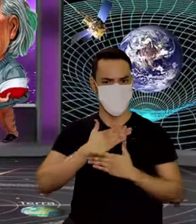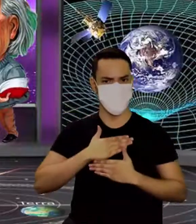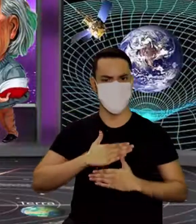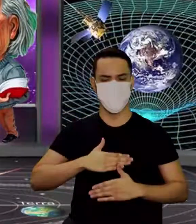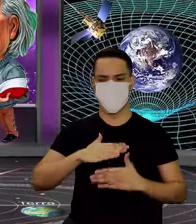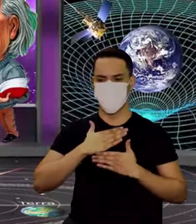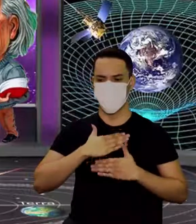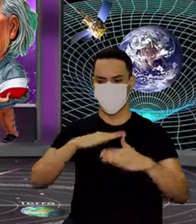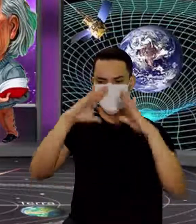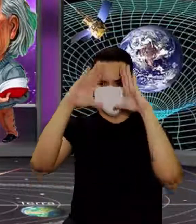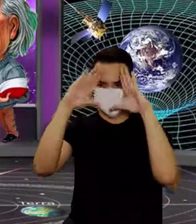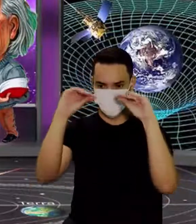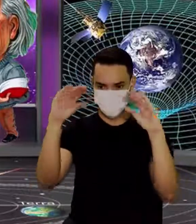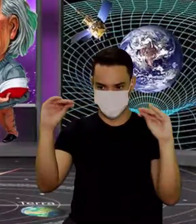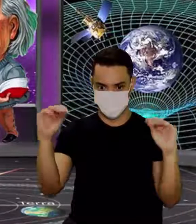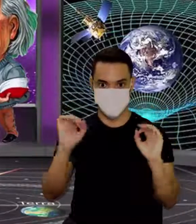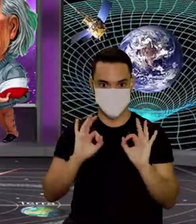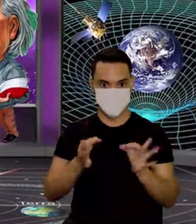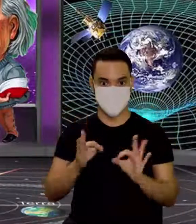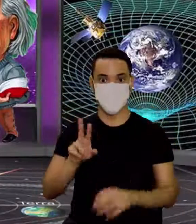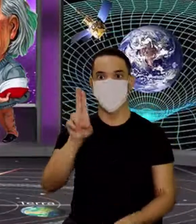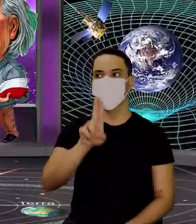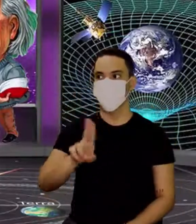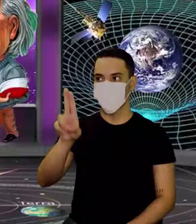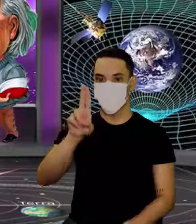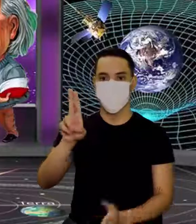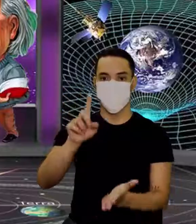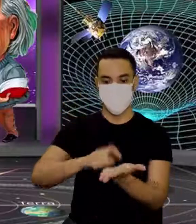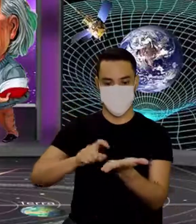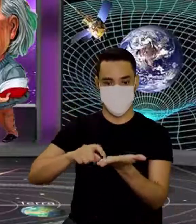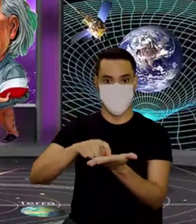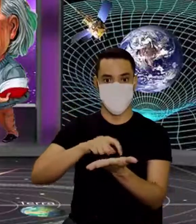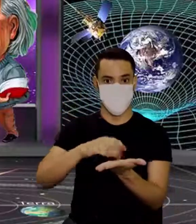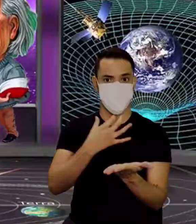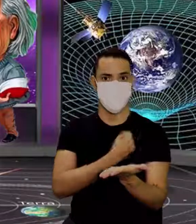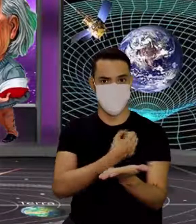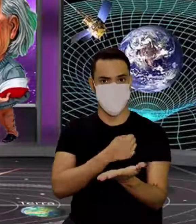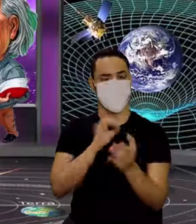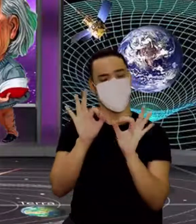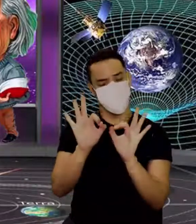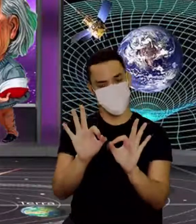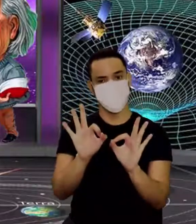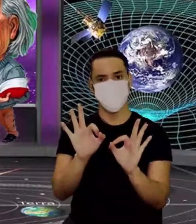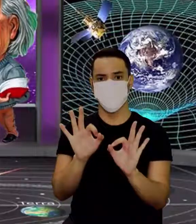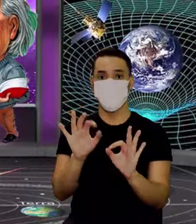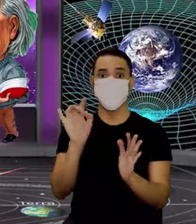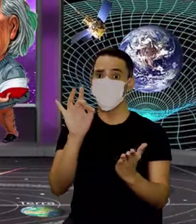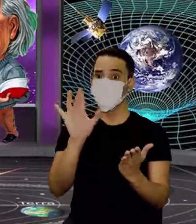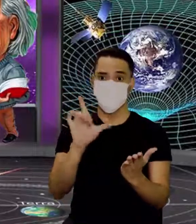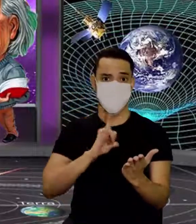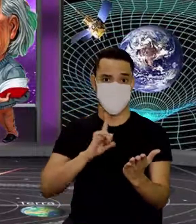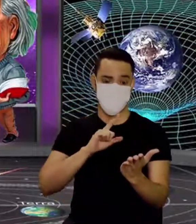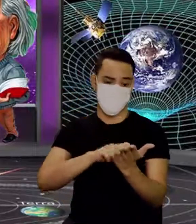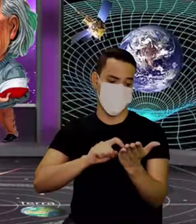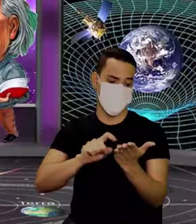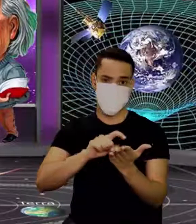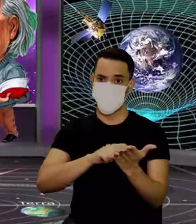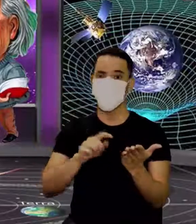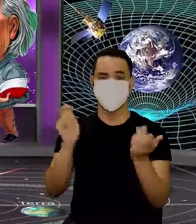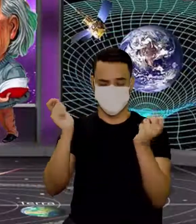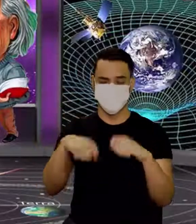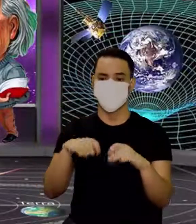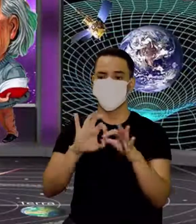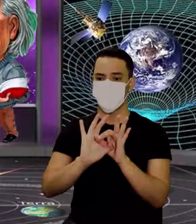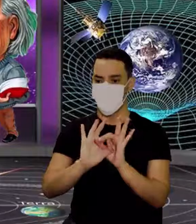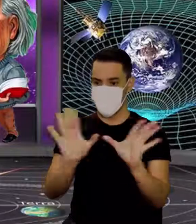avaliação, faça com calma. Uso da calculadora, calculadora só faz conta, né, gente? Você tem que organizar, então é liberado.